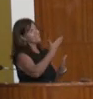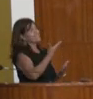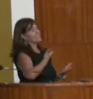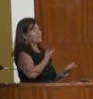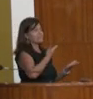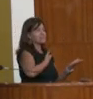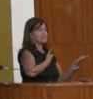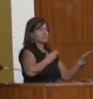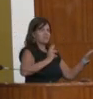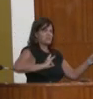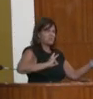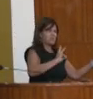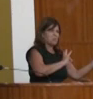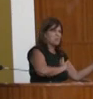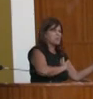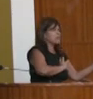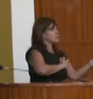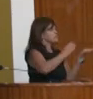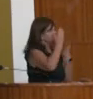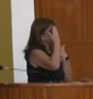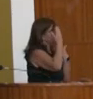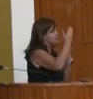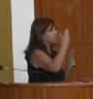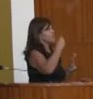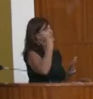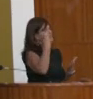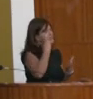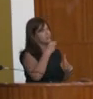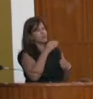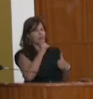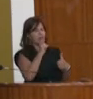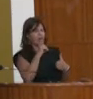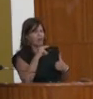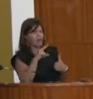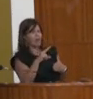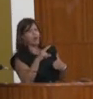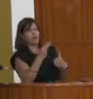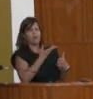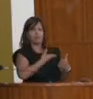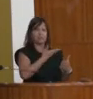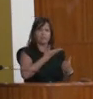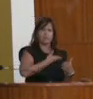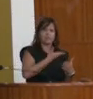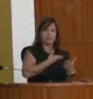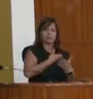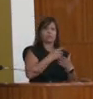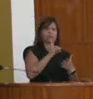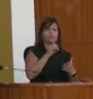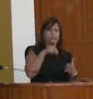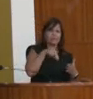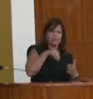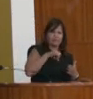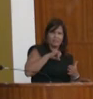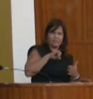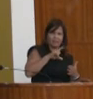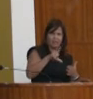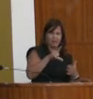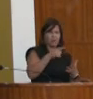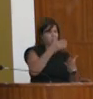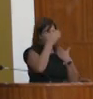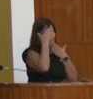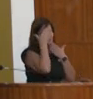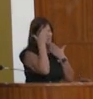aqui, pastor Washington, vereador Cacau da Padaria, nosso amigo Daniel, obrigado pela